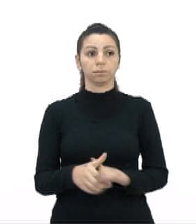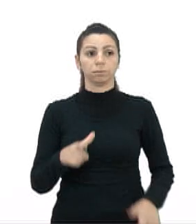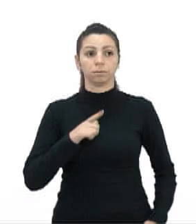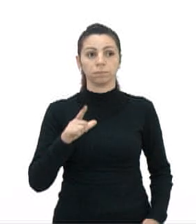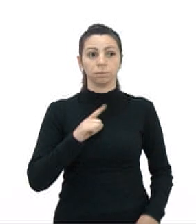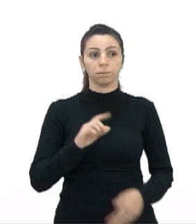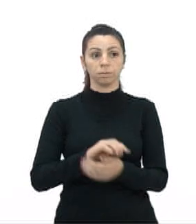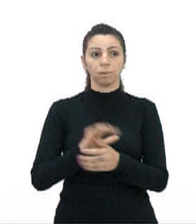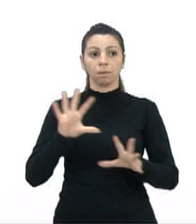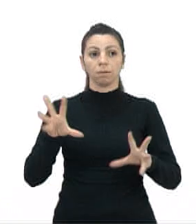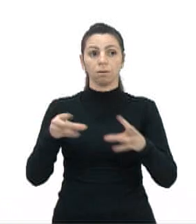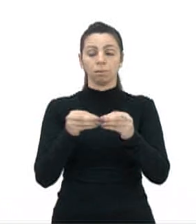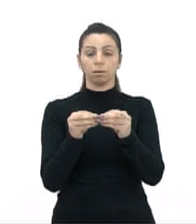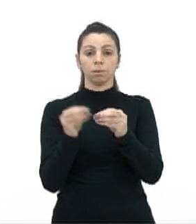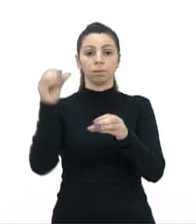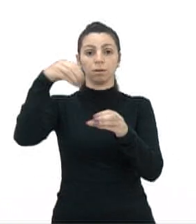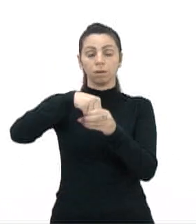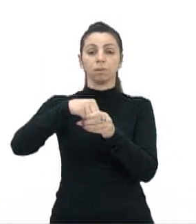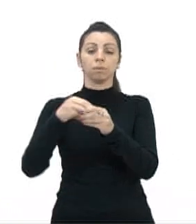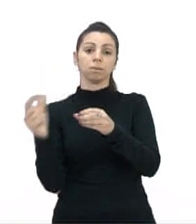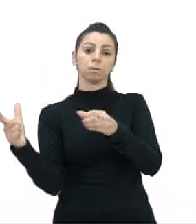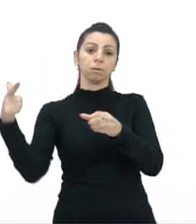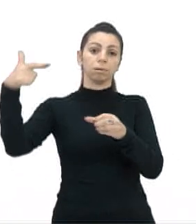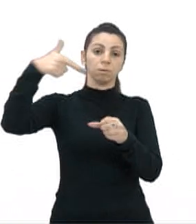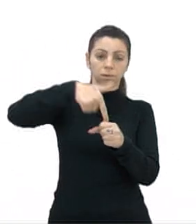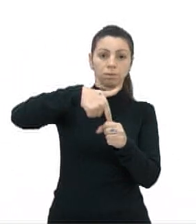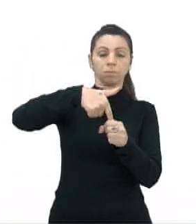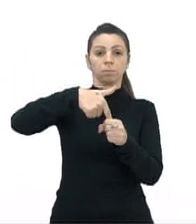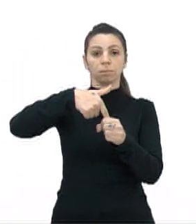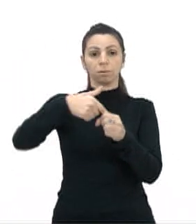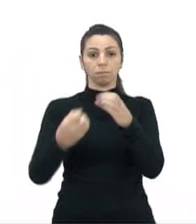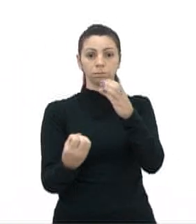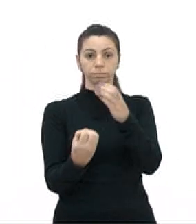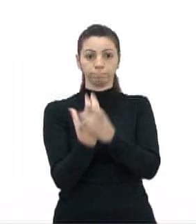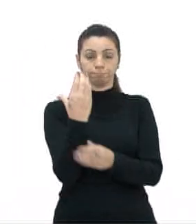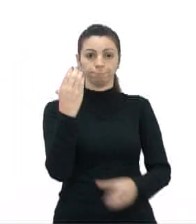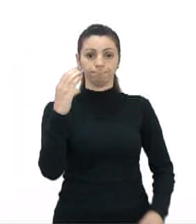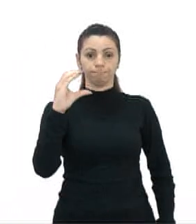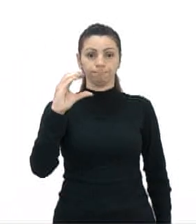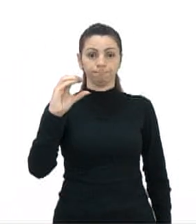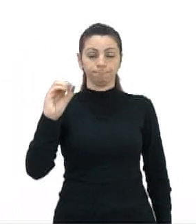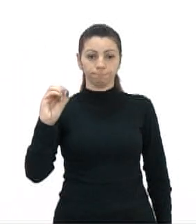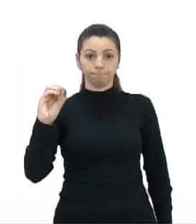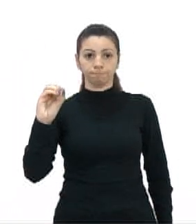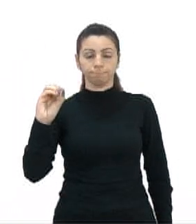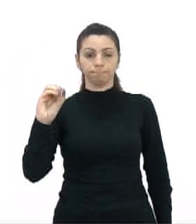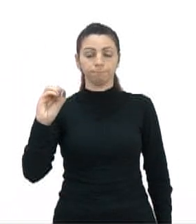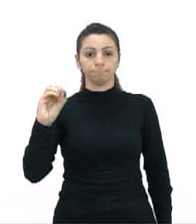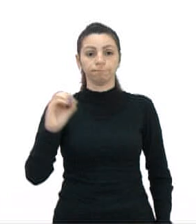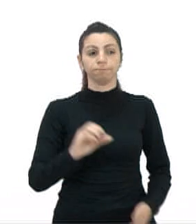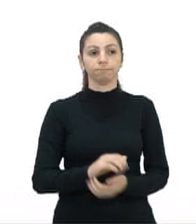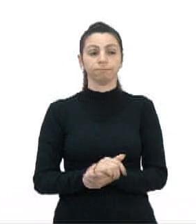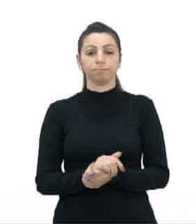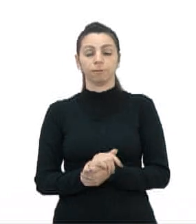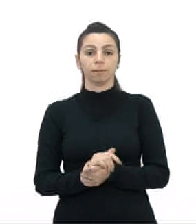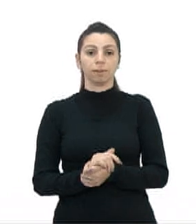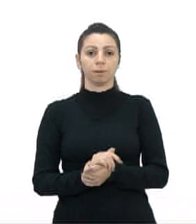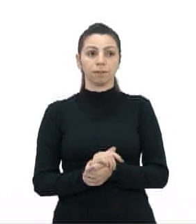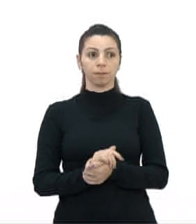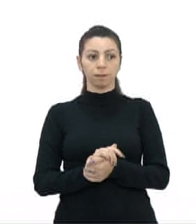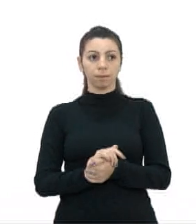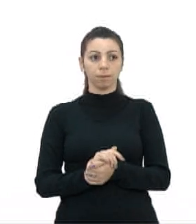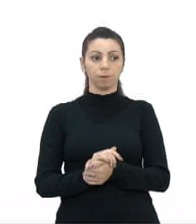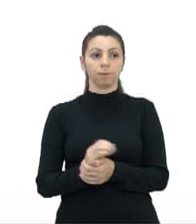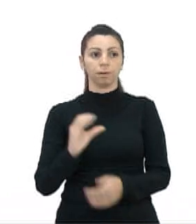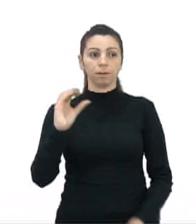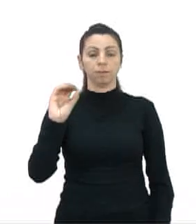das moléculas presentes na gasolina, produz o gás carbônico e a água, conforme a reação. C8H18